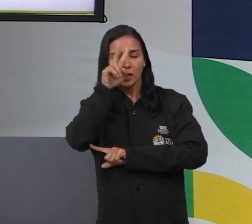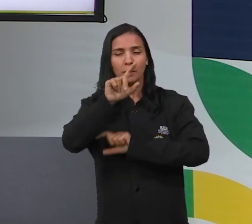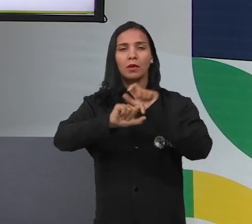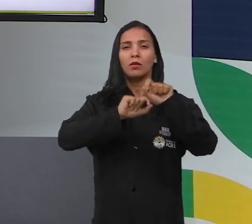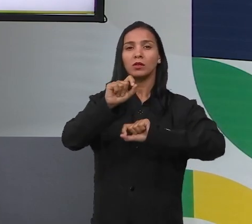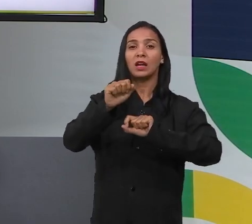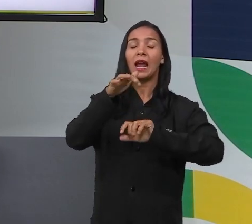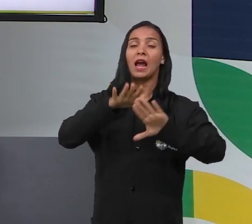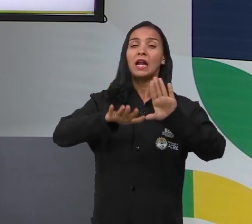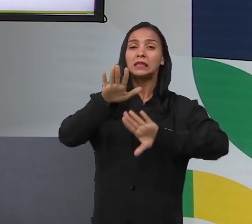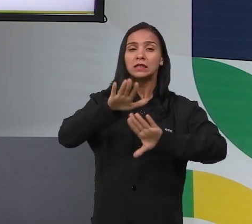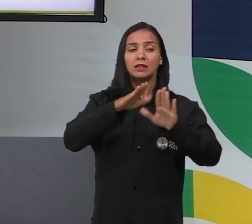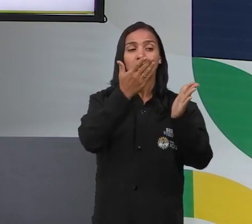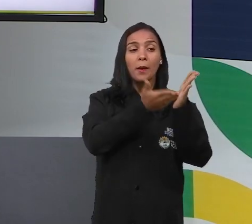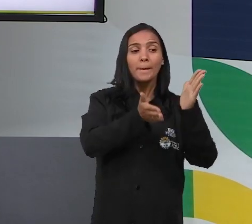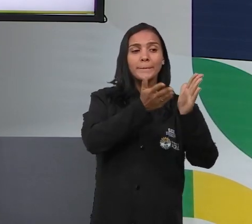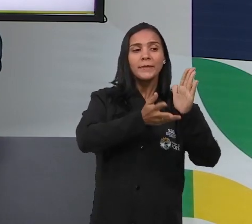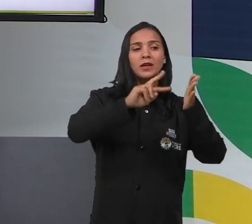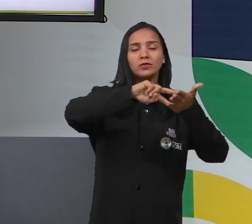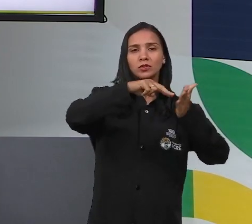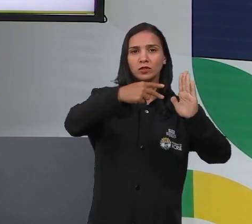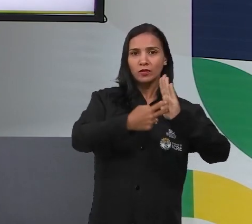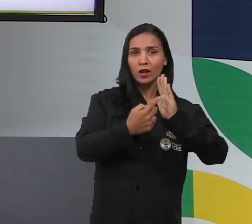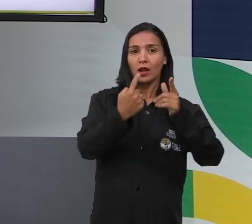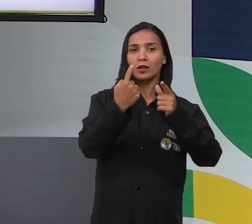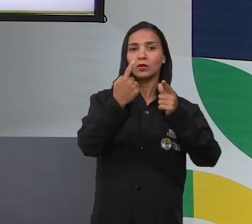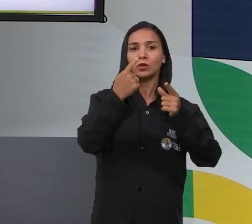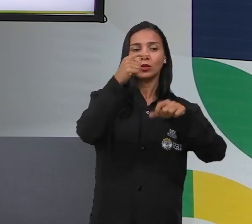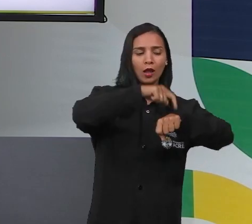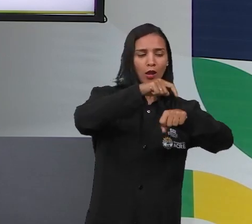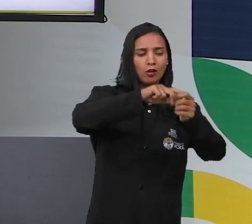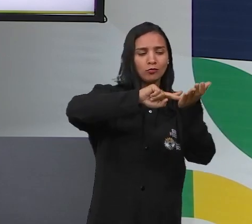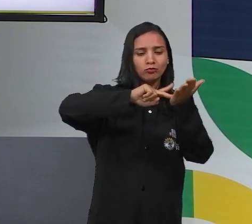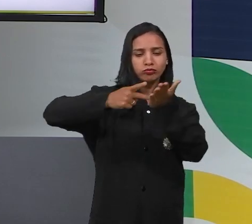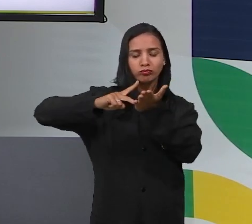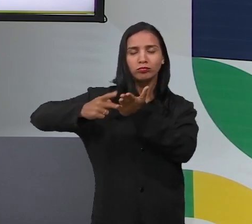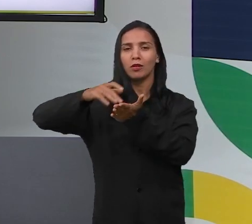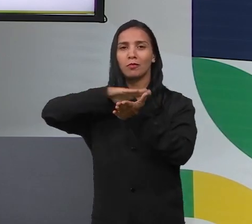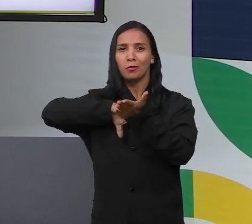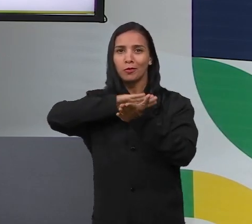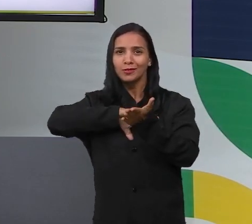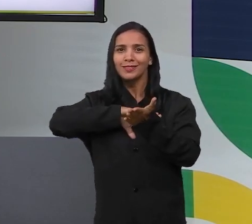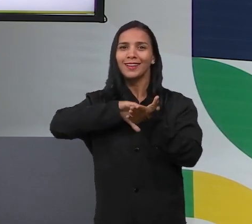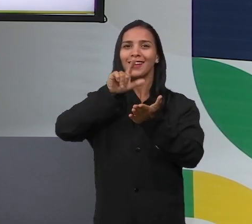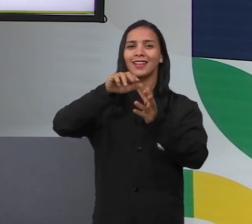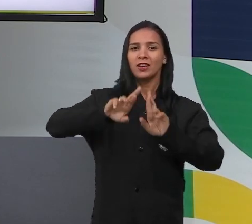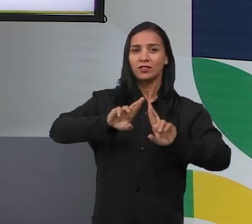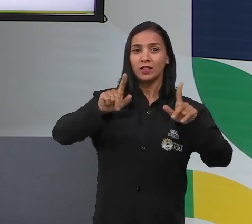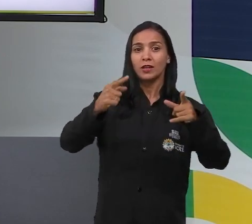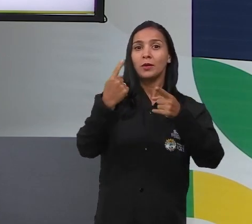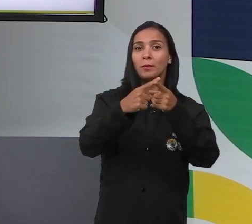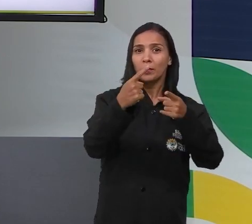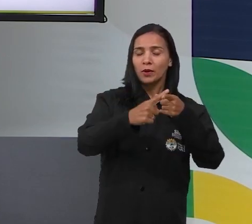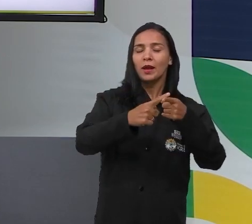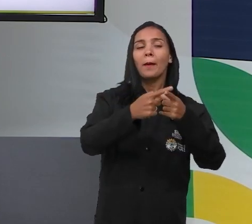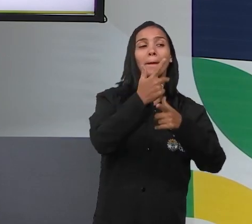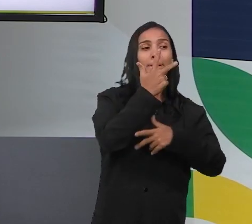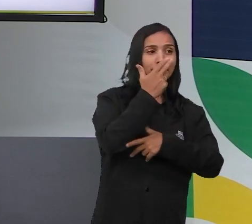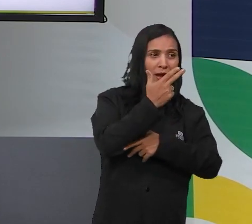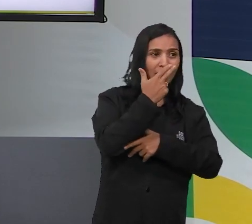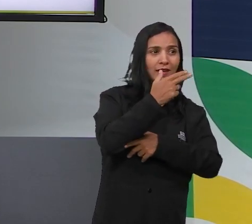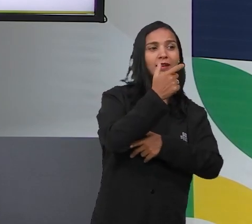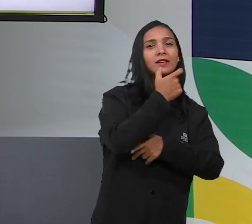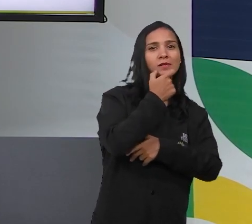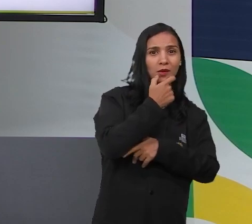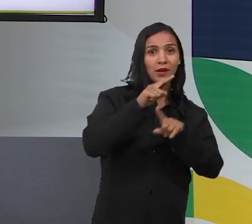quando elas passarem para a tradução em língua portuguesa, porque muitas vezes elas vão parecer a mesma coisa. Porém, na língua